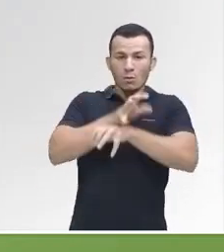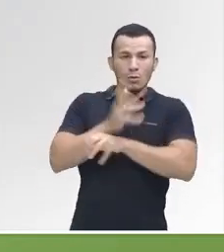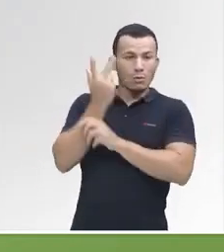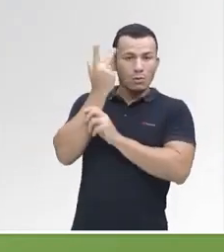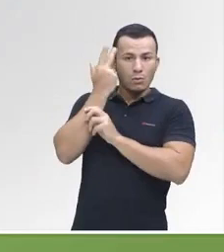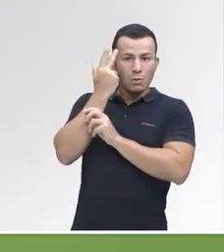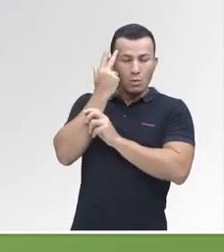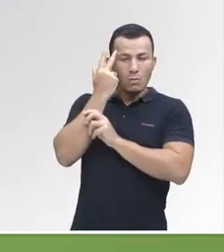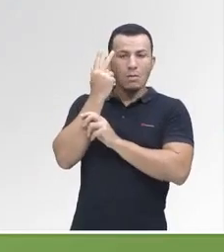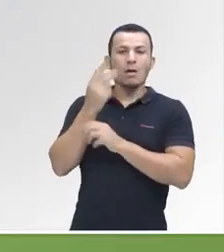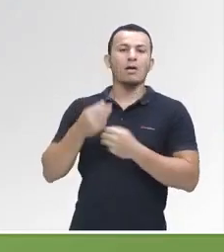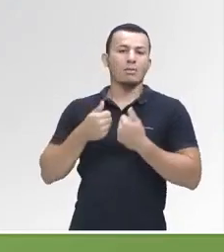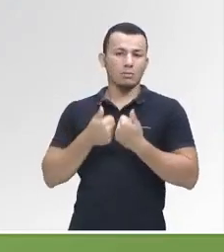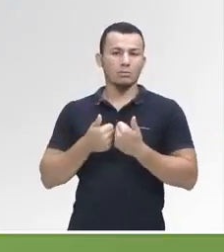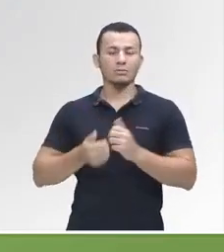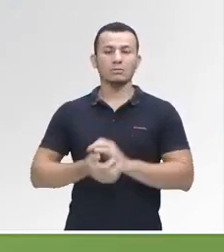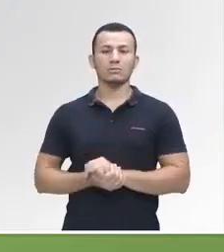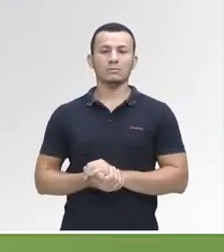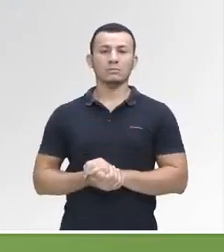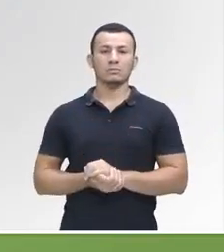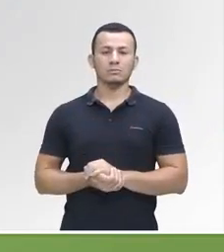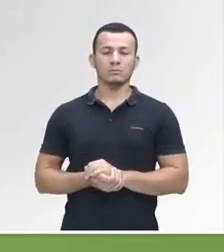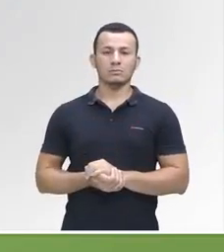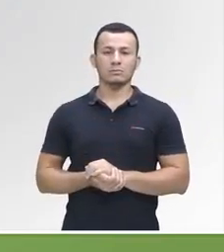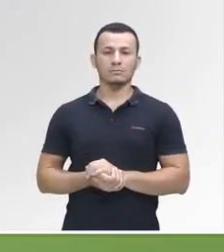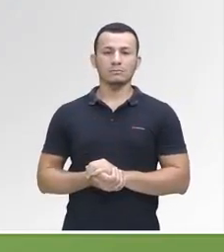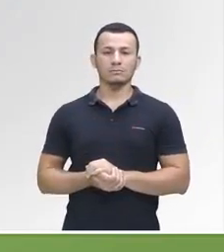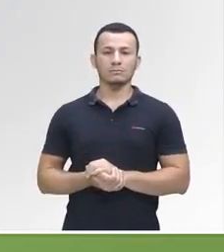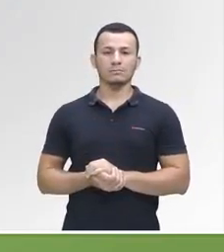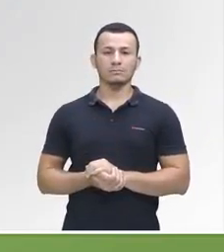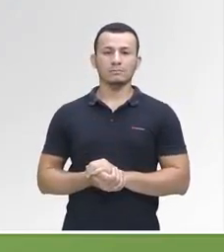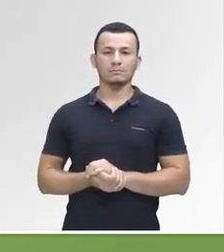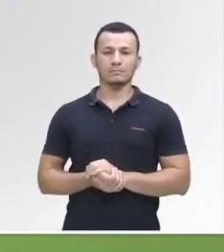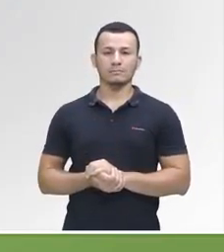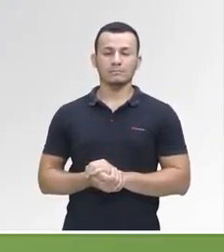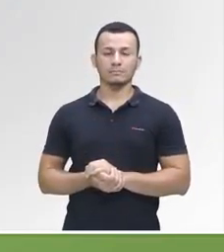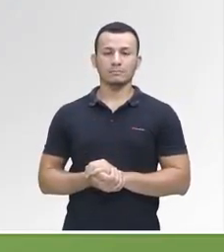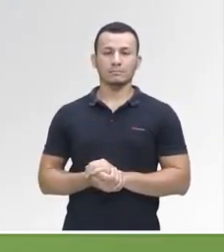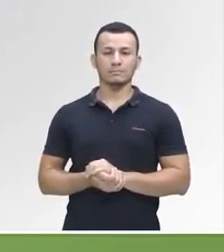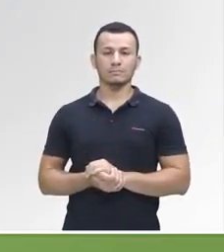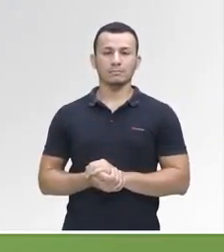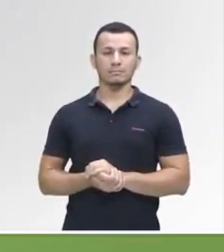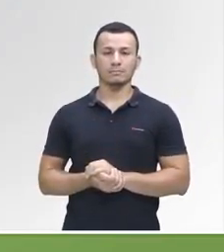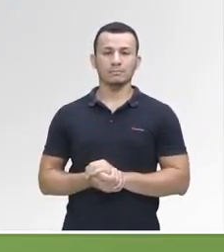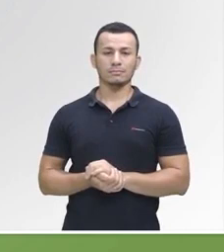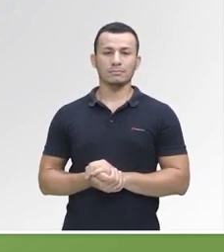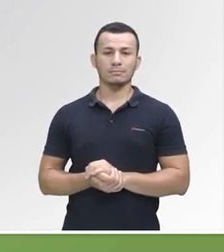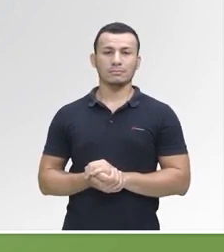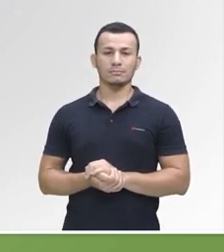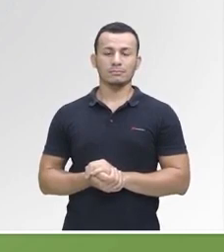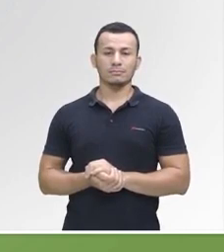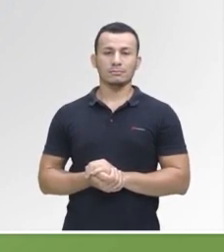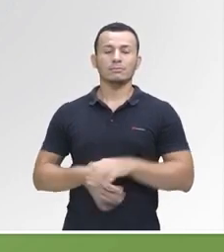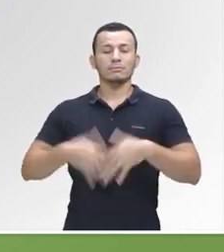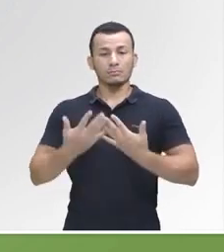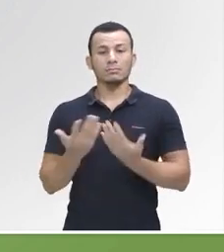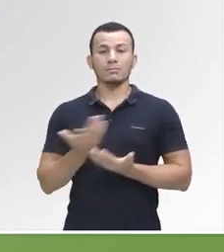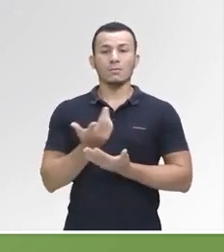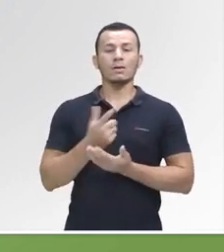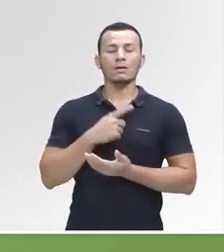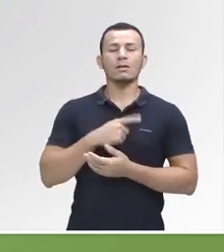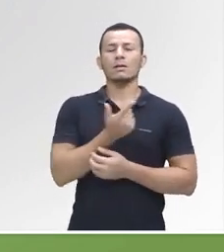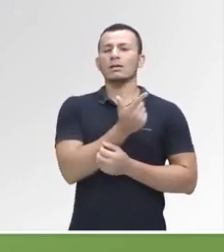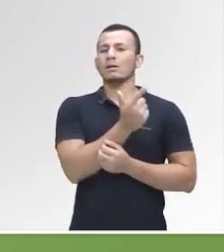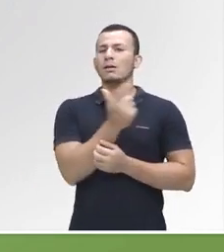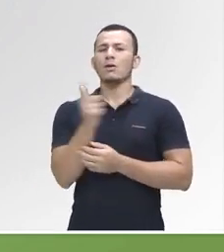seja recalcificado. Muito bem. Agora vamos ver outra situação